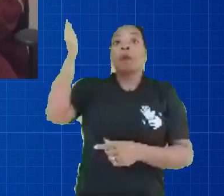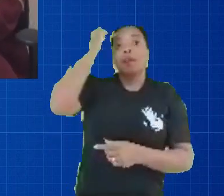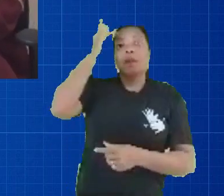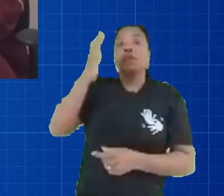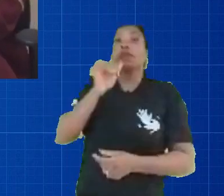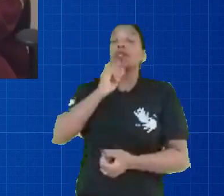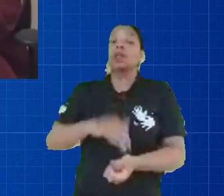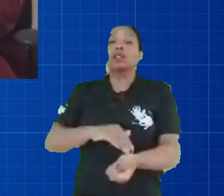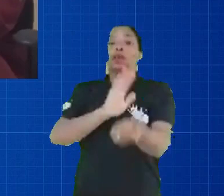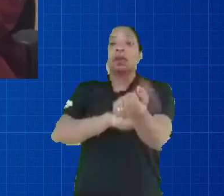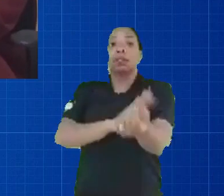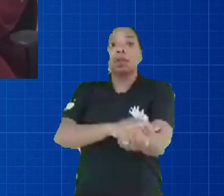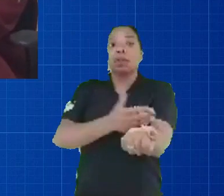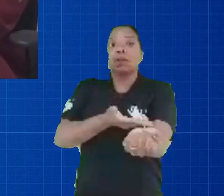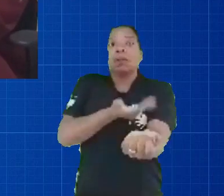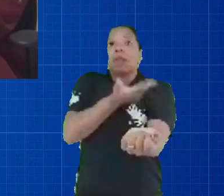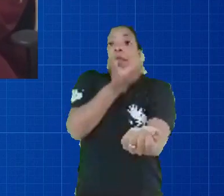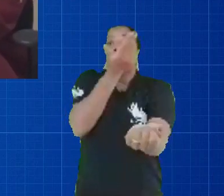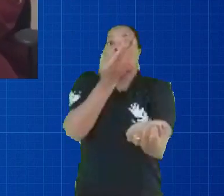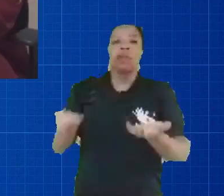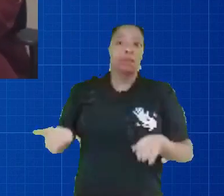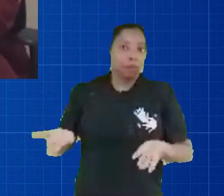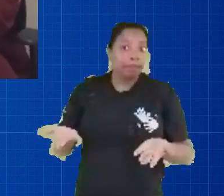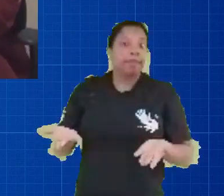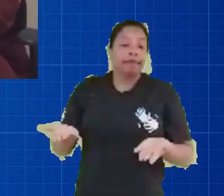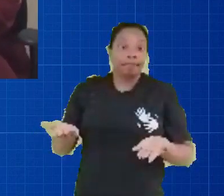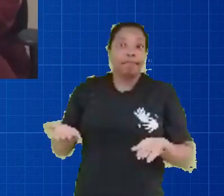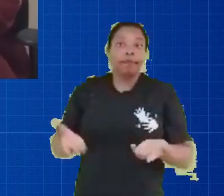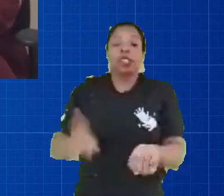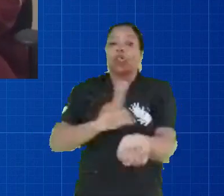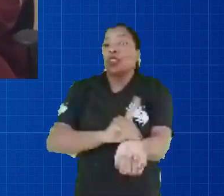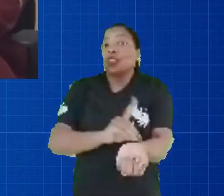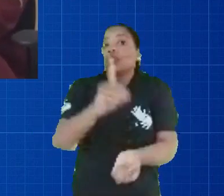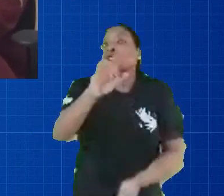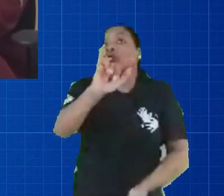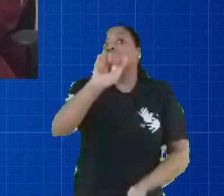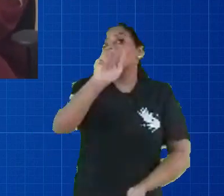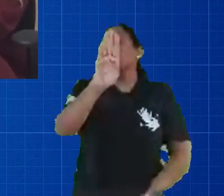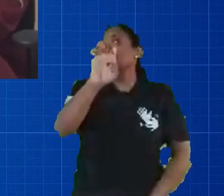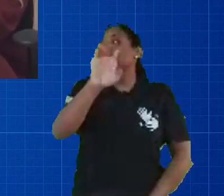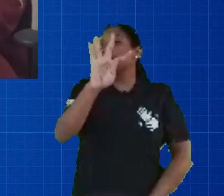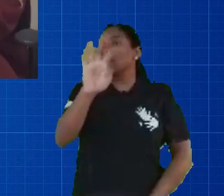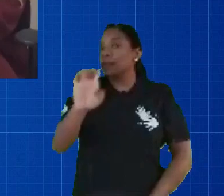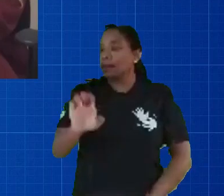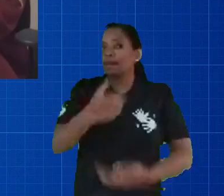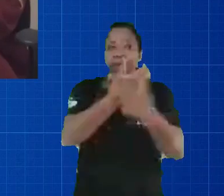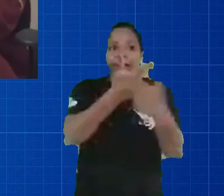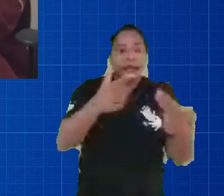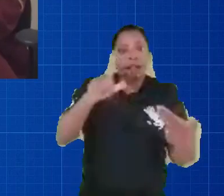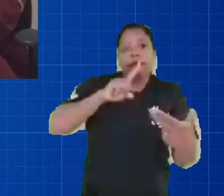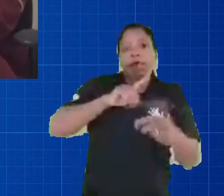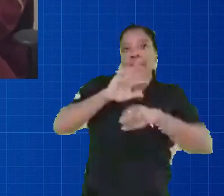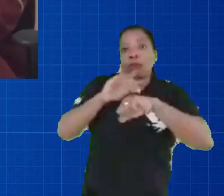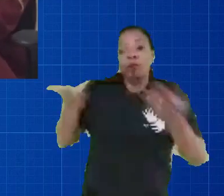colesterol elevado, diabetes, tá? Então, esse consumo desenfreado desses alimentos pode trazer,